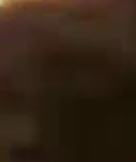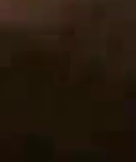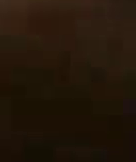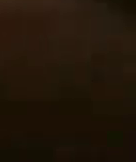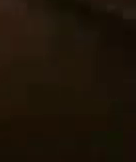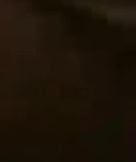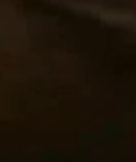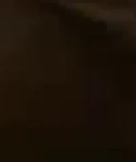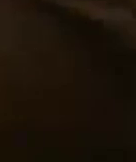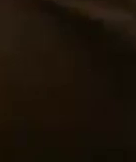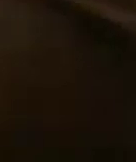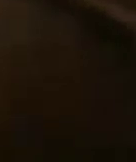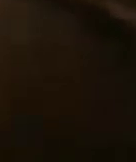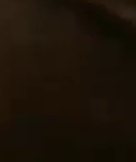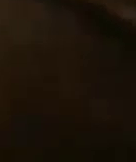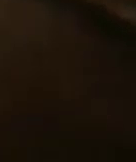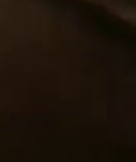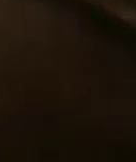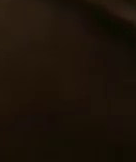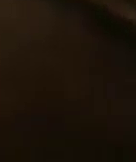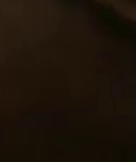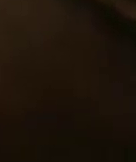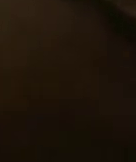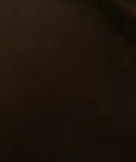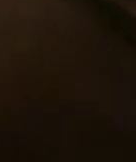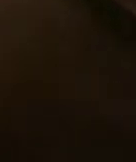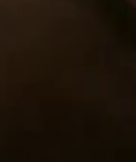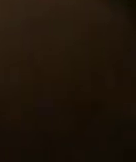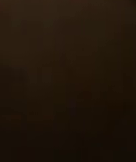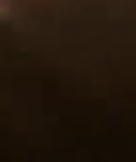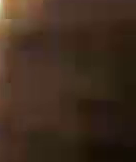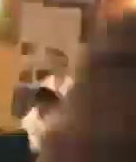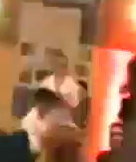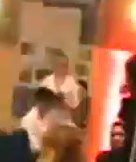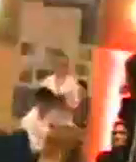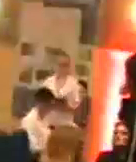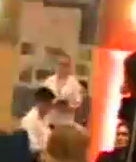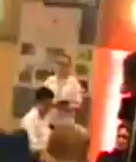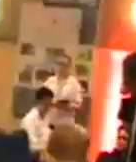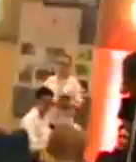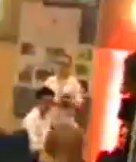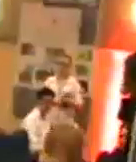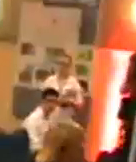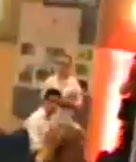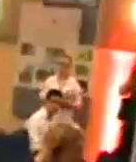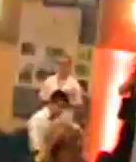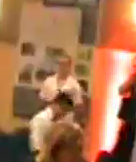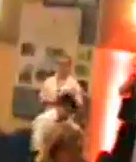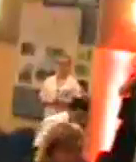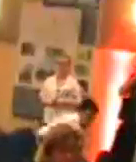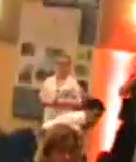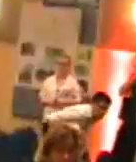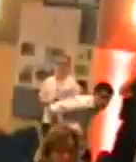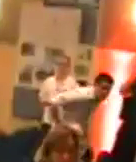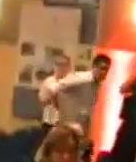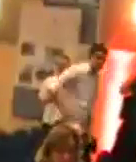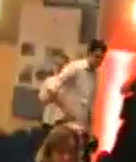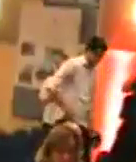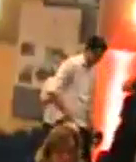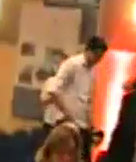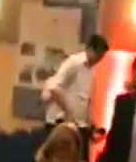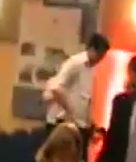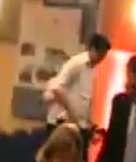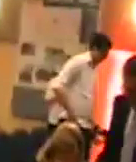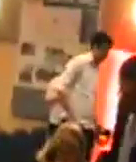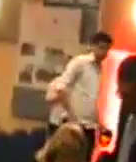Colegas de imprensa que quiserem explorar aí o professor Flore, eu acho que ele está à disposição, né, nesse momento. O professor Flore